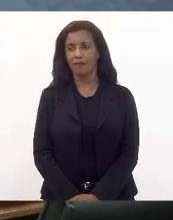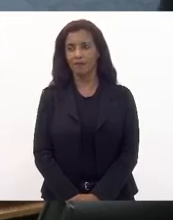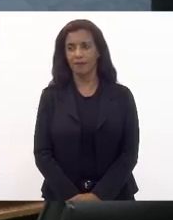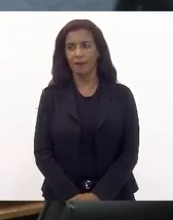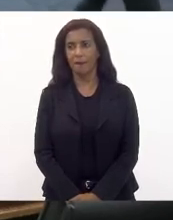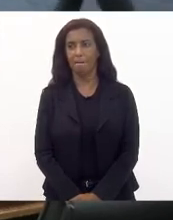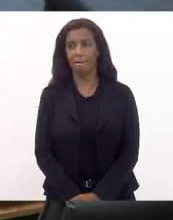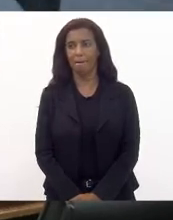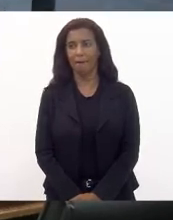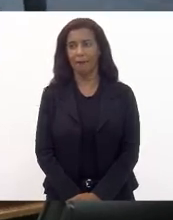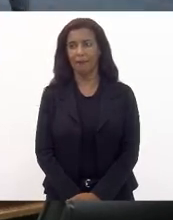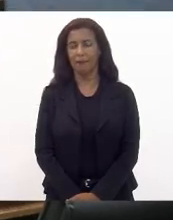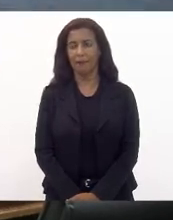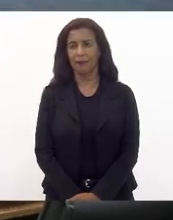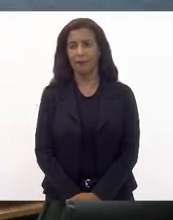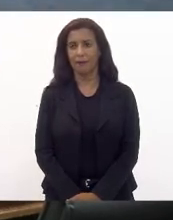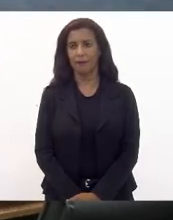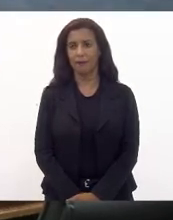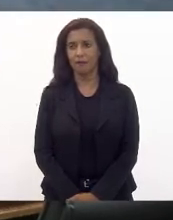Oi